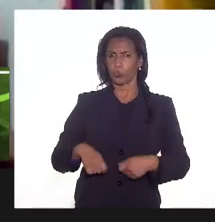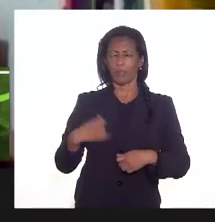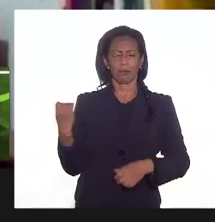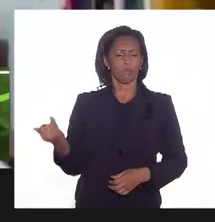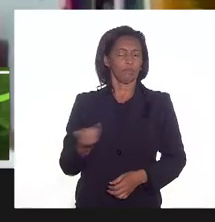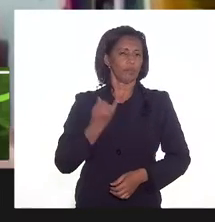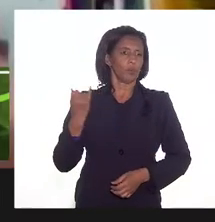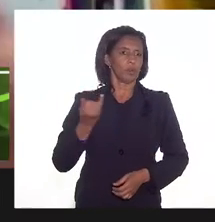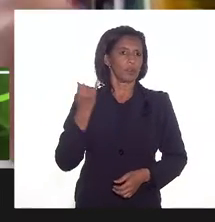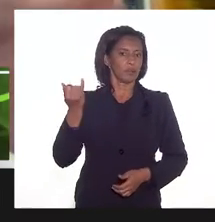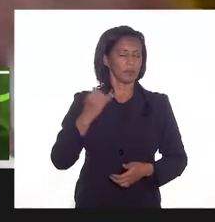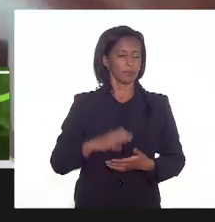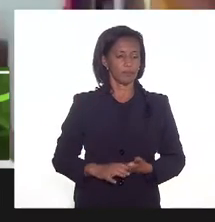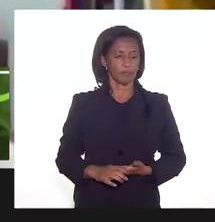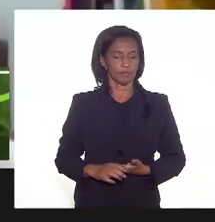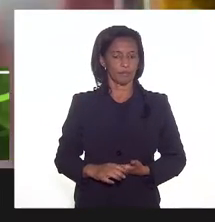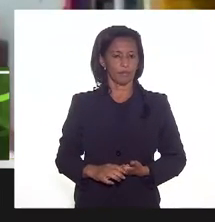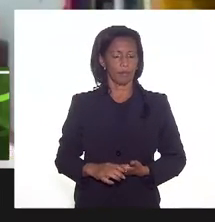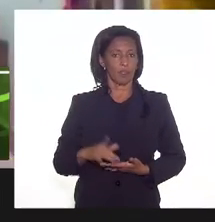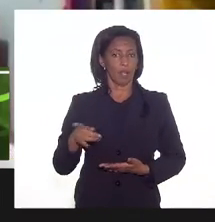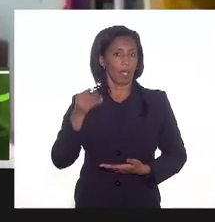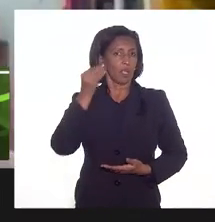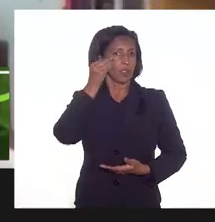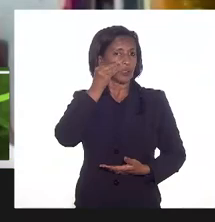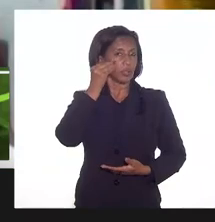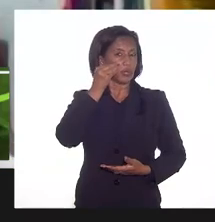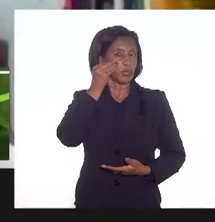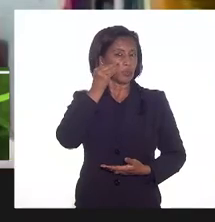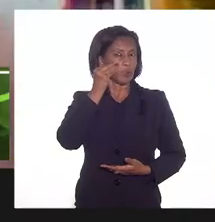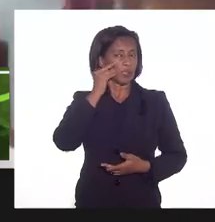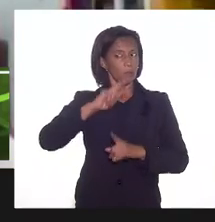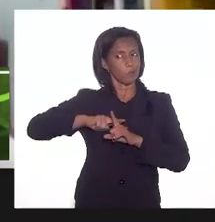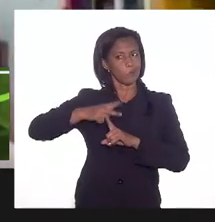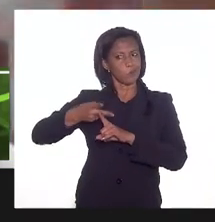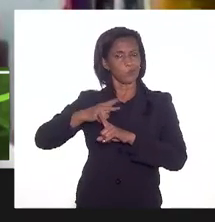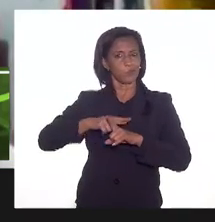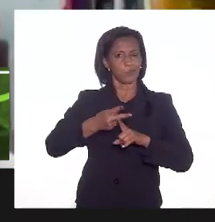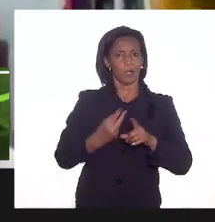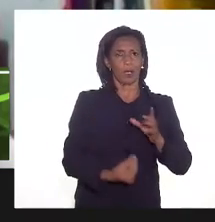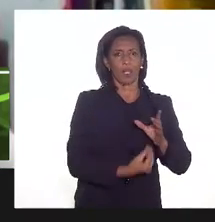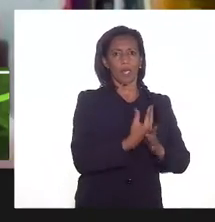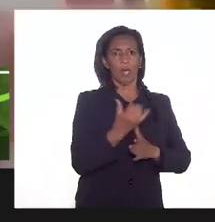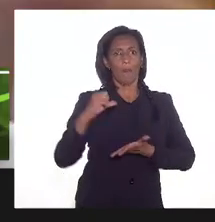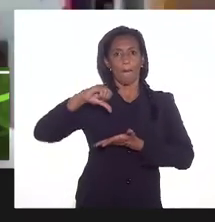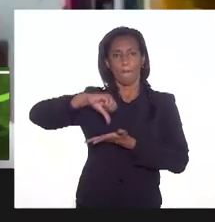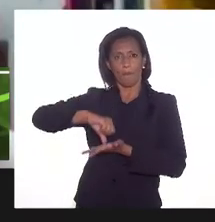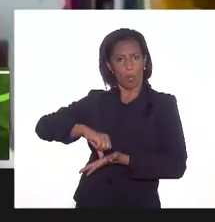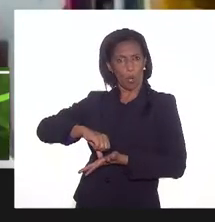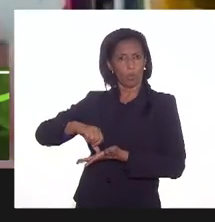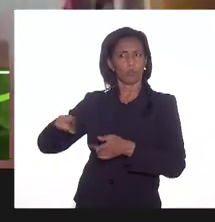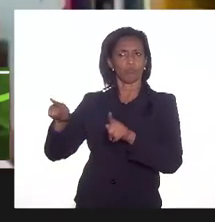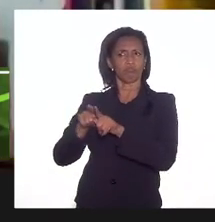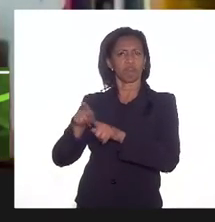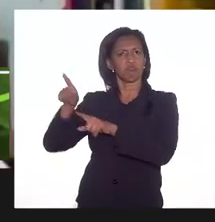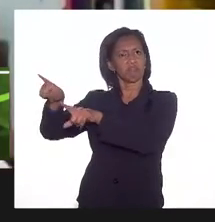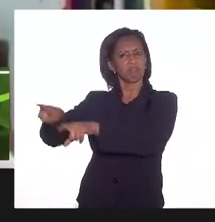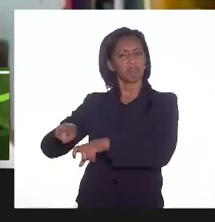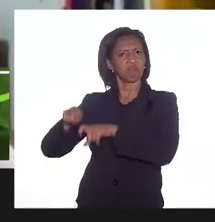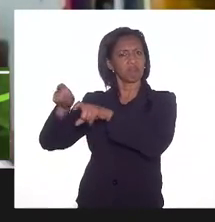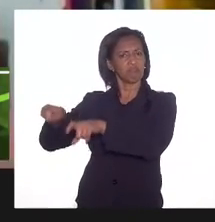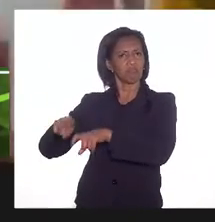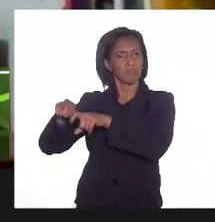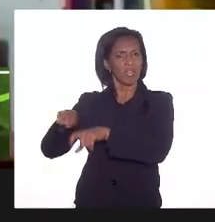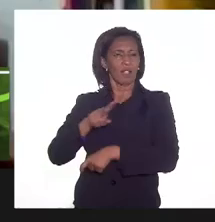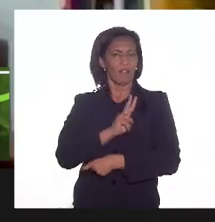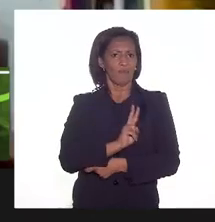importantes das experiências serem multiplicadas e da criação de polos para o interior para além do polo